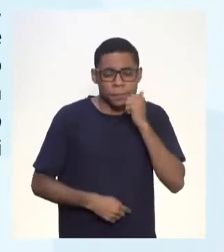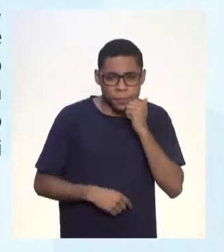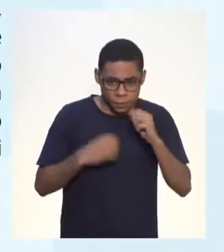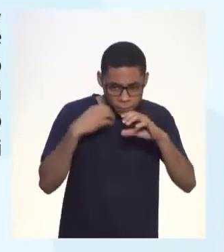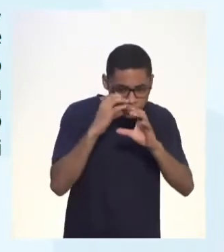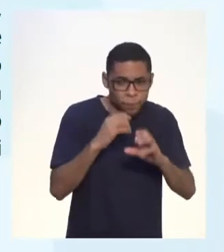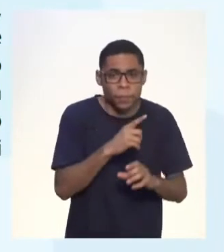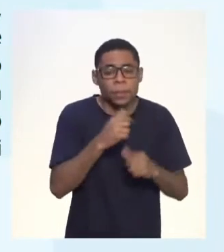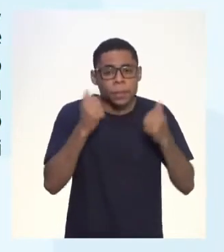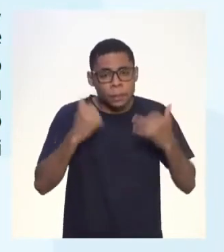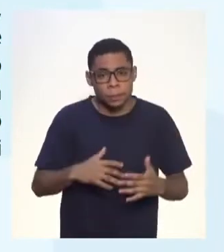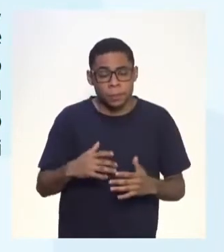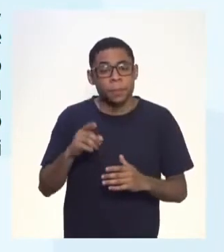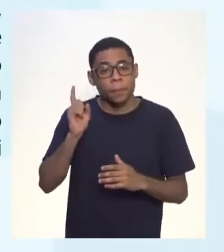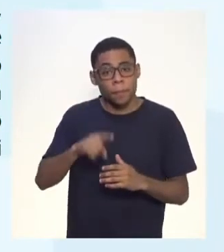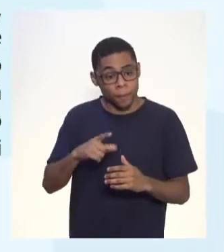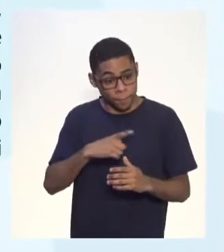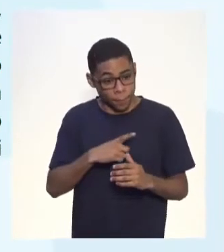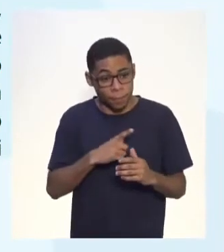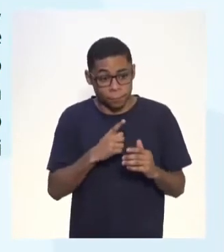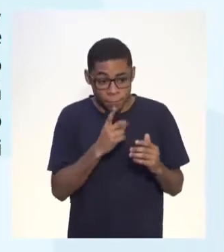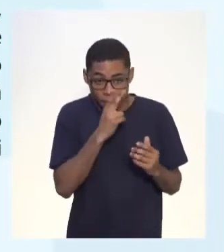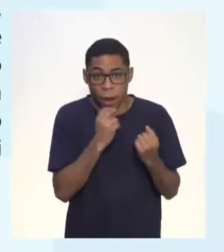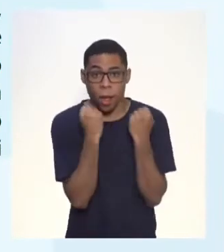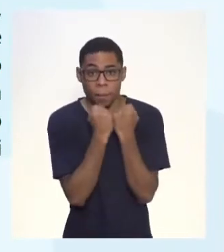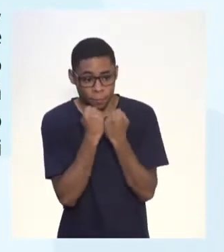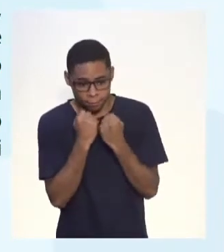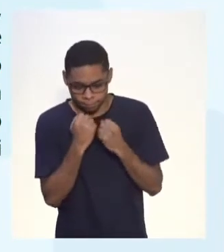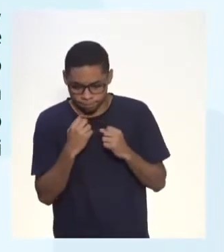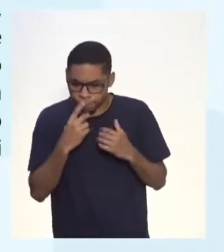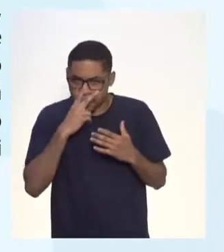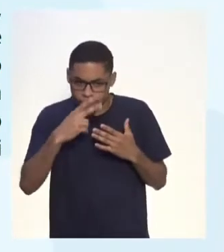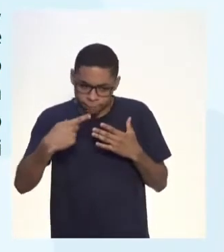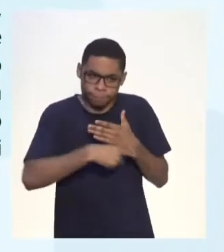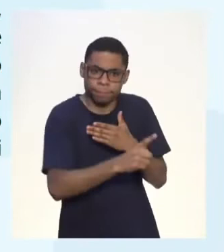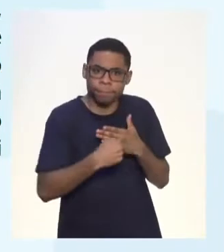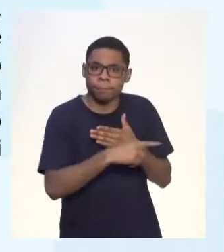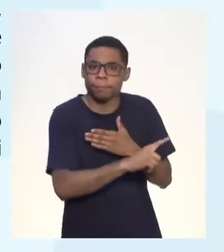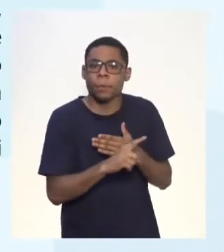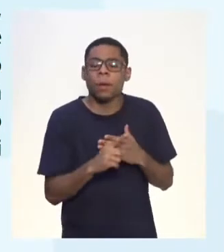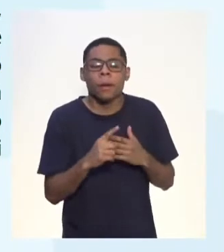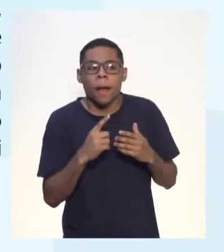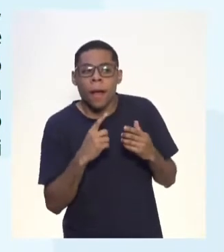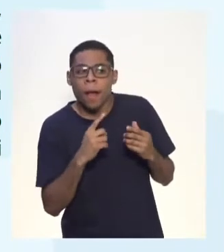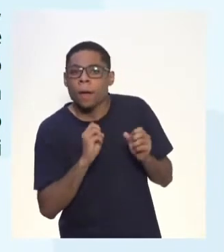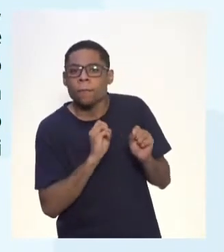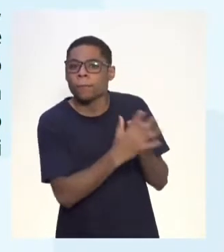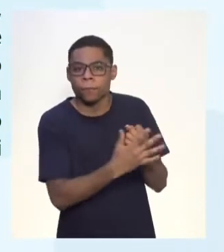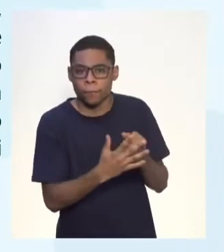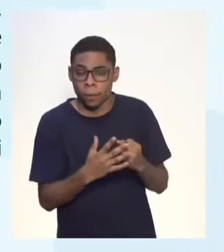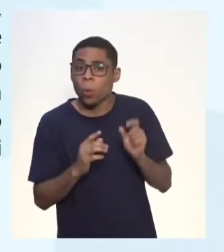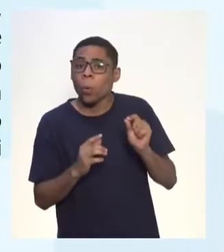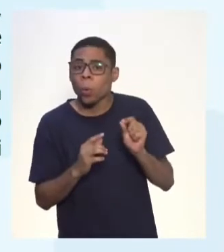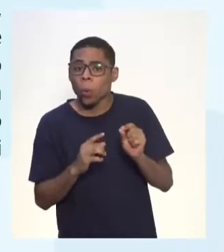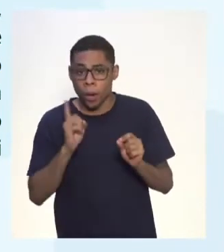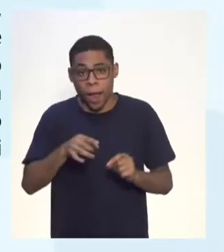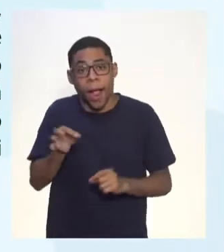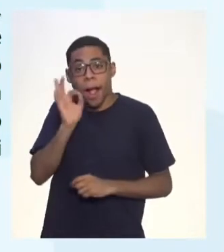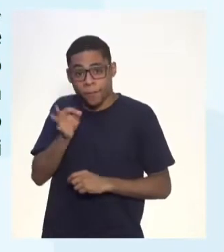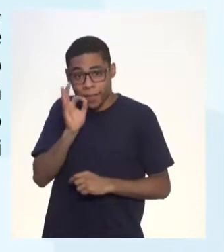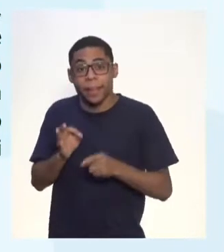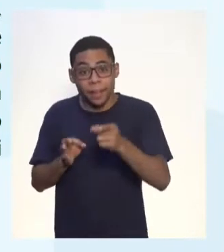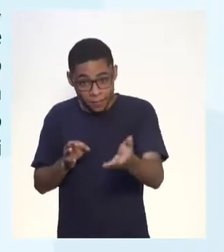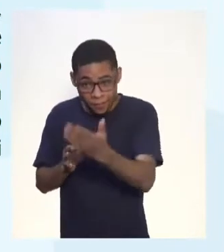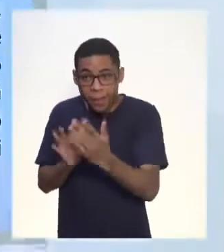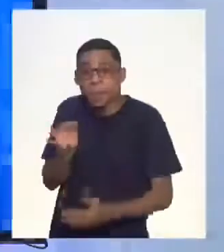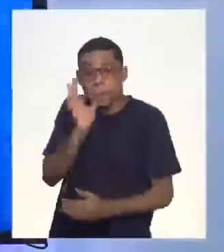bebida favorita que combatem o vírus. Então bora beber café, galera. Isso ninguém vai contar pra você, viu? Fica